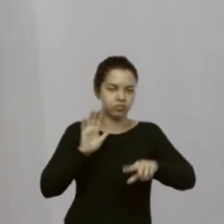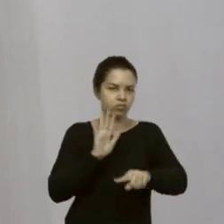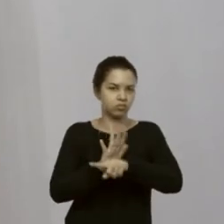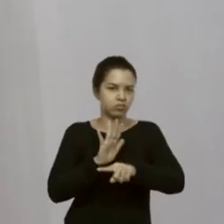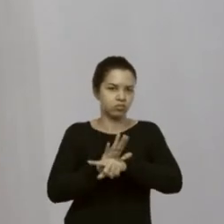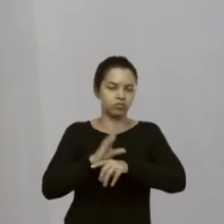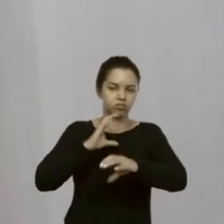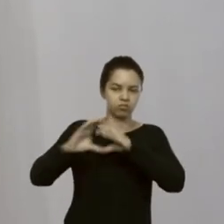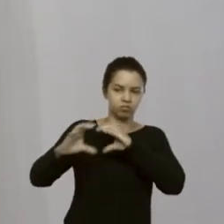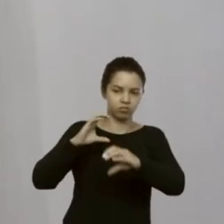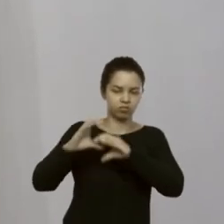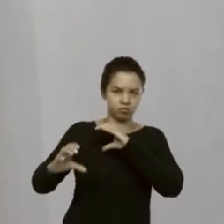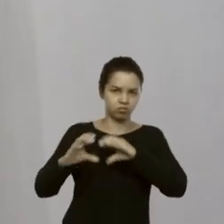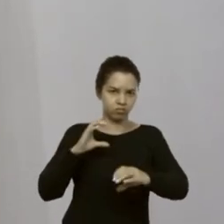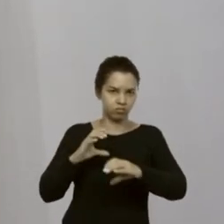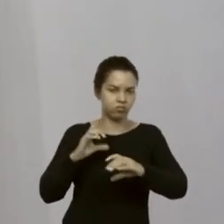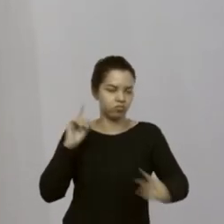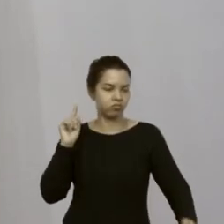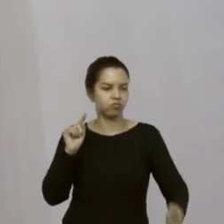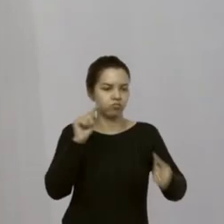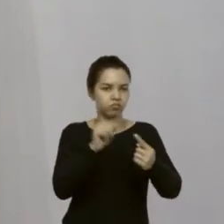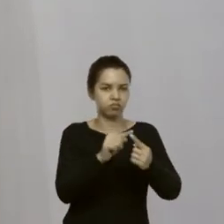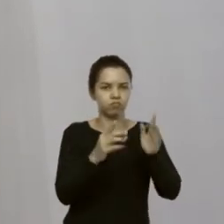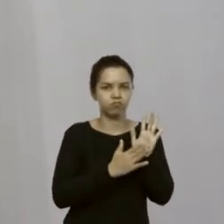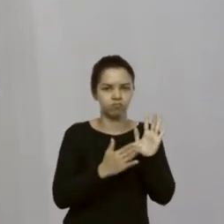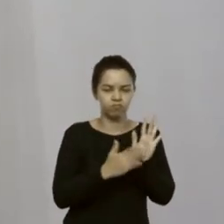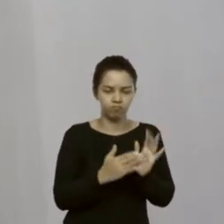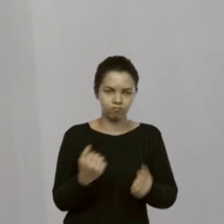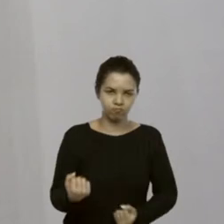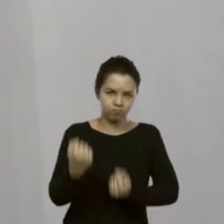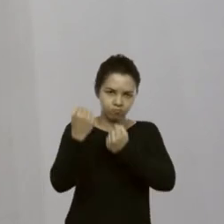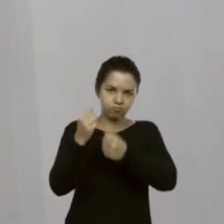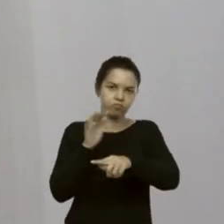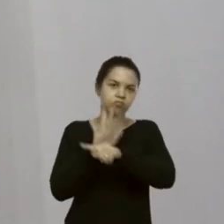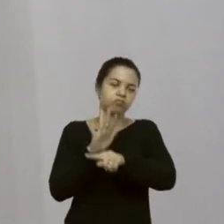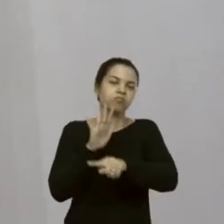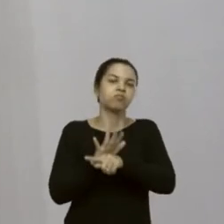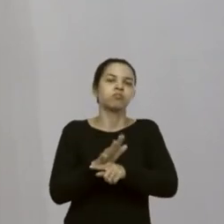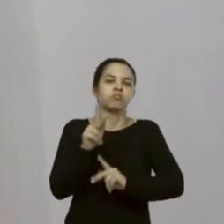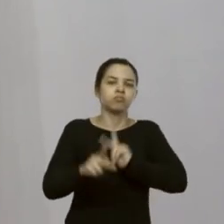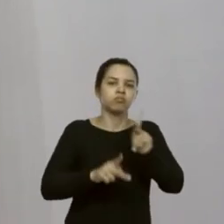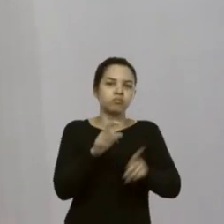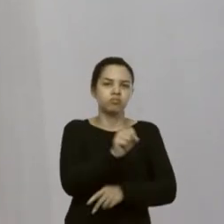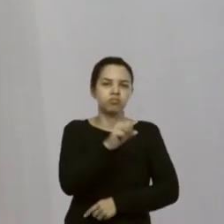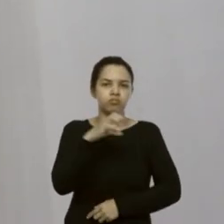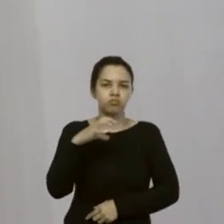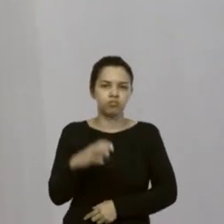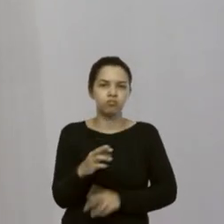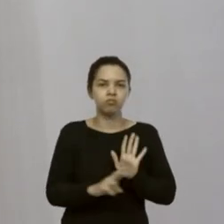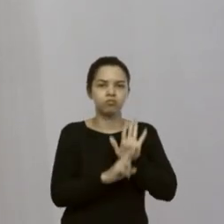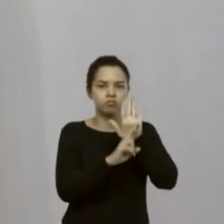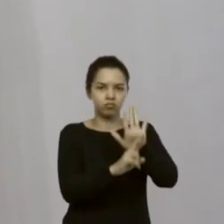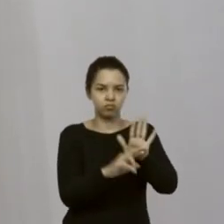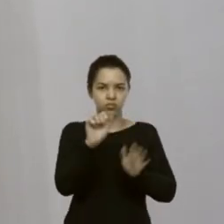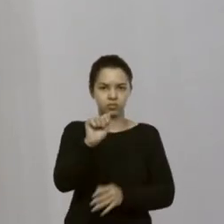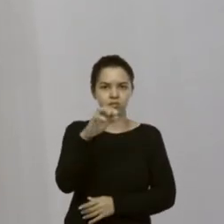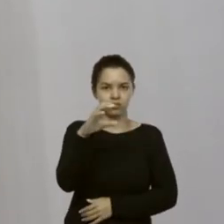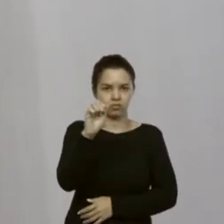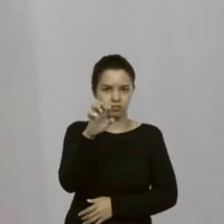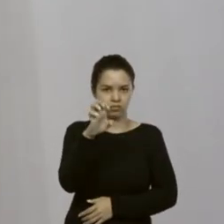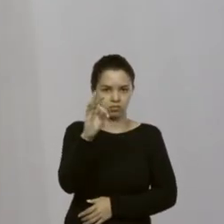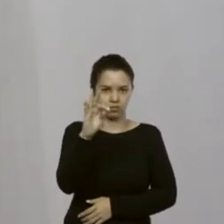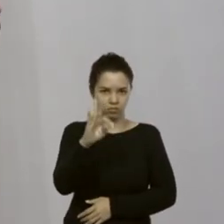com propósito. Uma força à disposição da população catarinense, segmento representado pela Caerte,